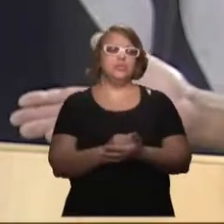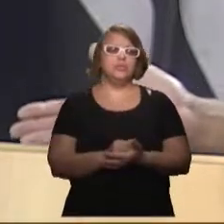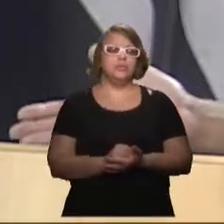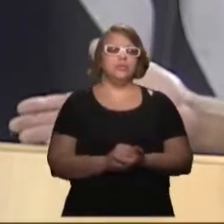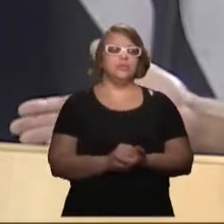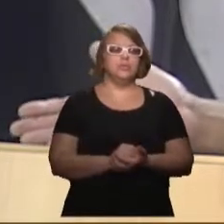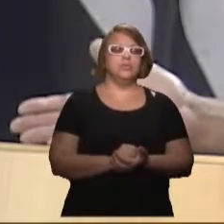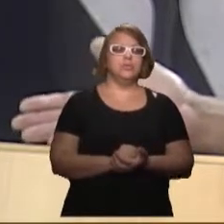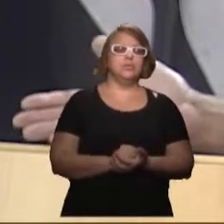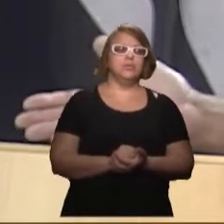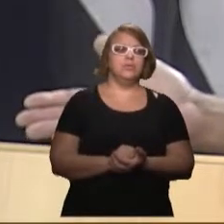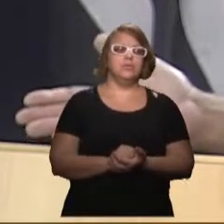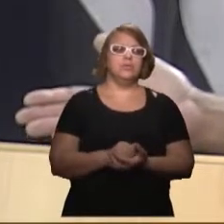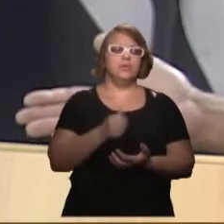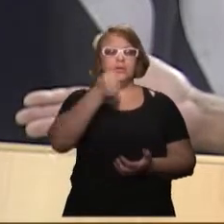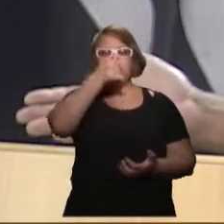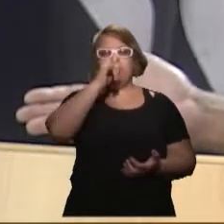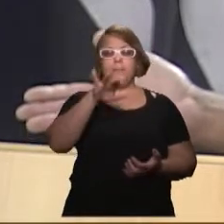isso é caso a caso.